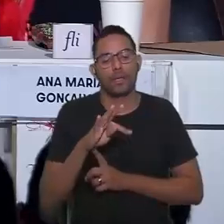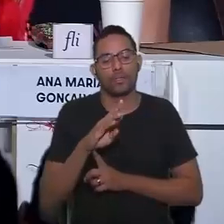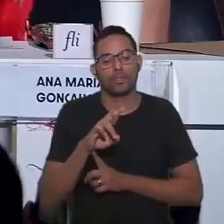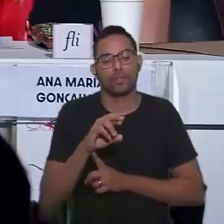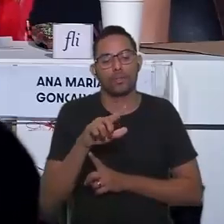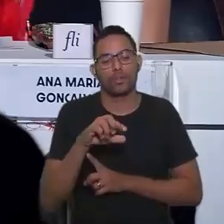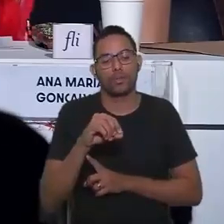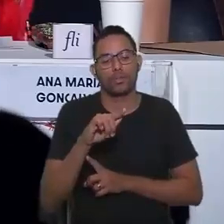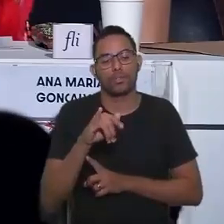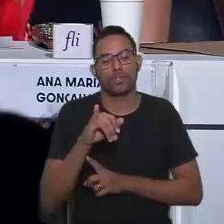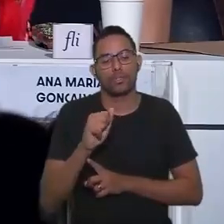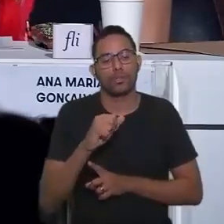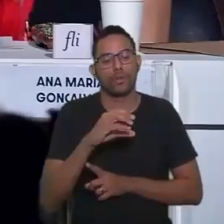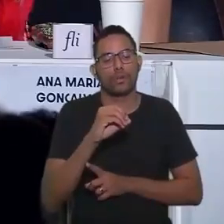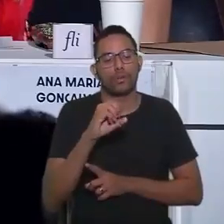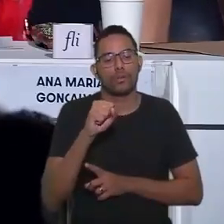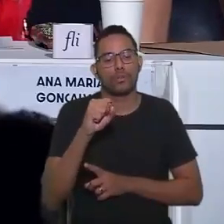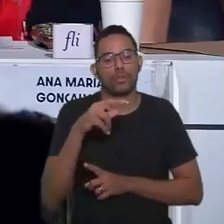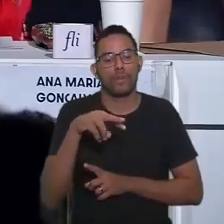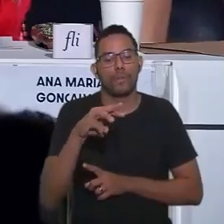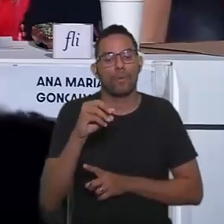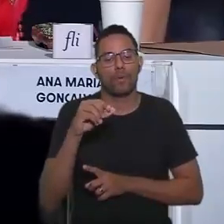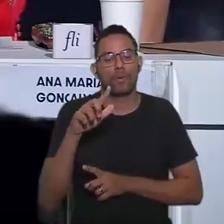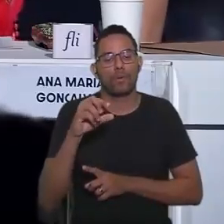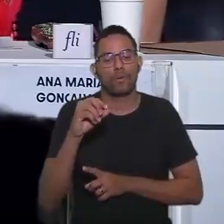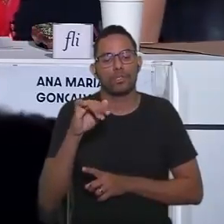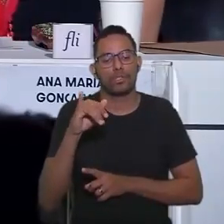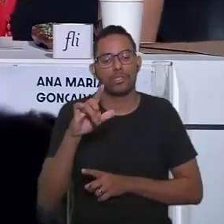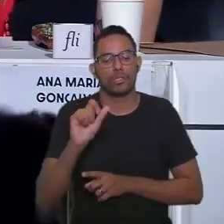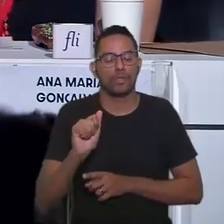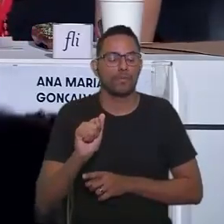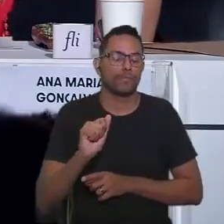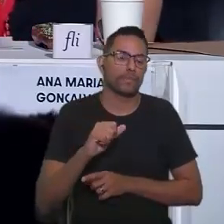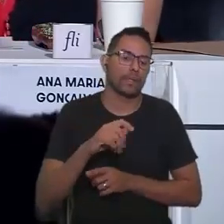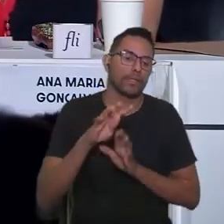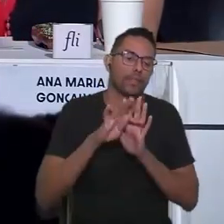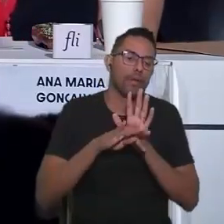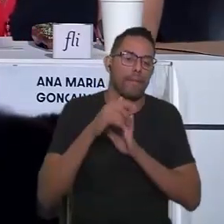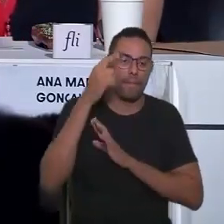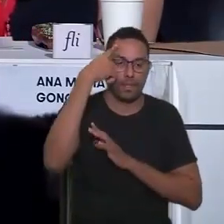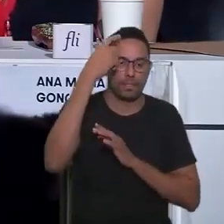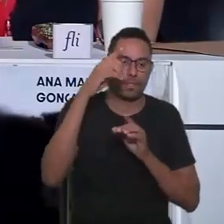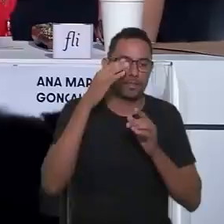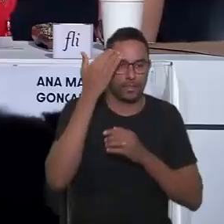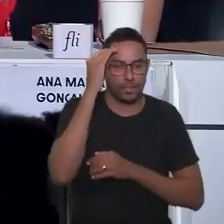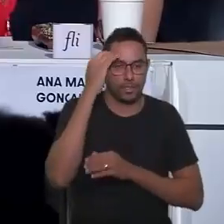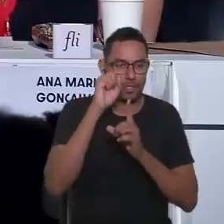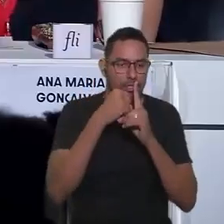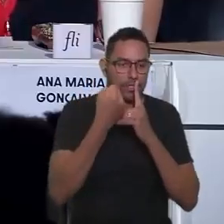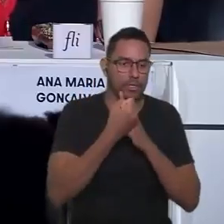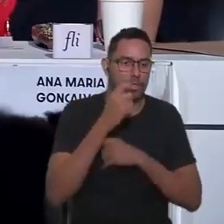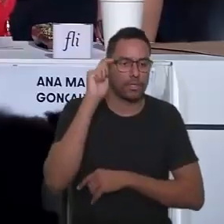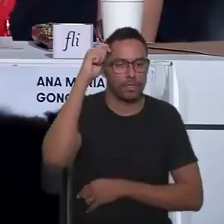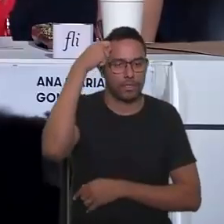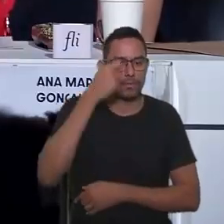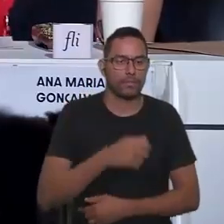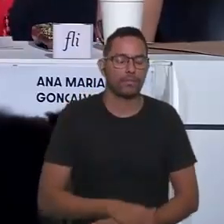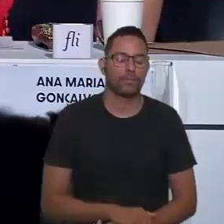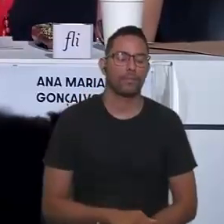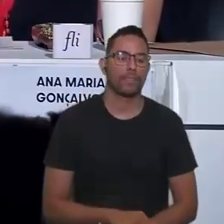cartologia, cosmografia, episteme, chave teórica para pensar e entender as sociedades